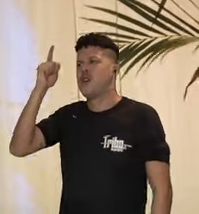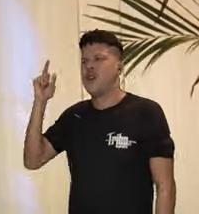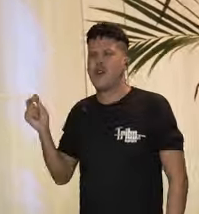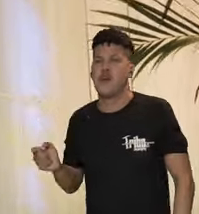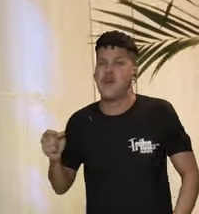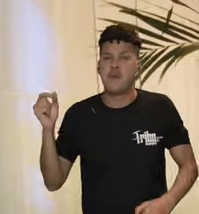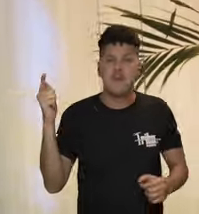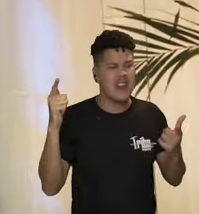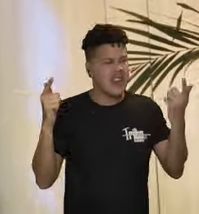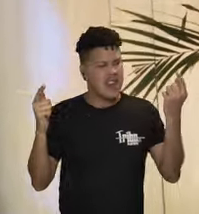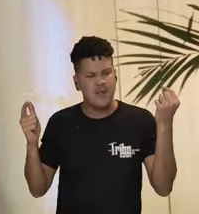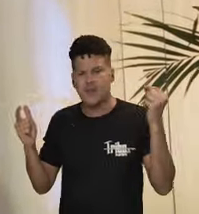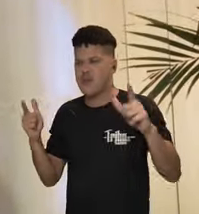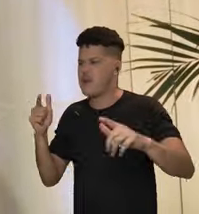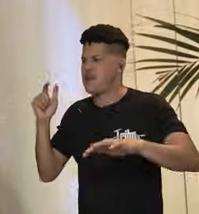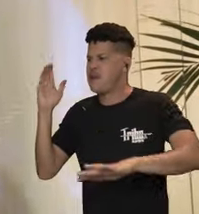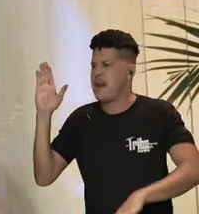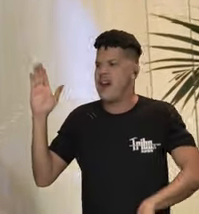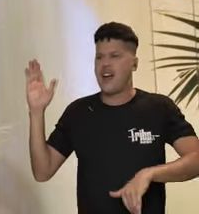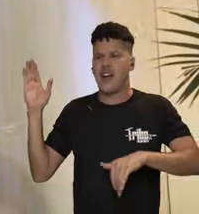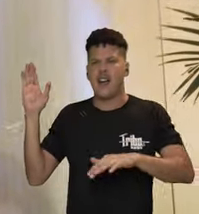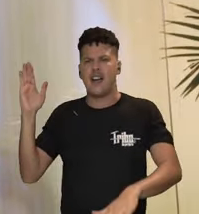sol e o brilho do mar.